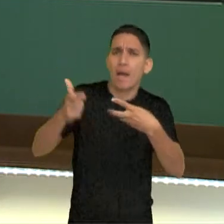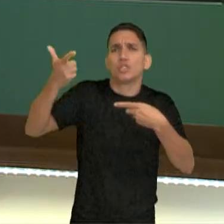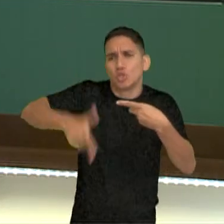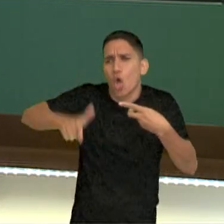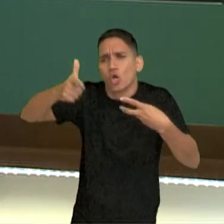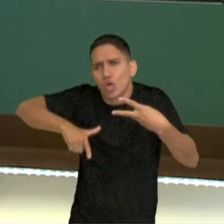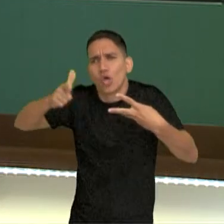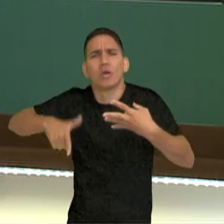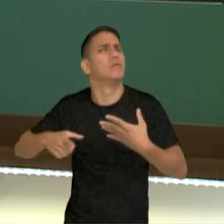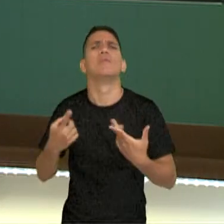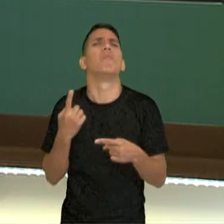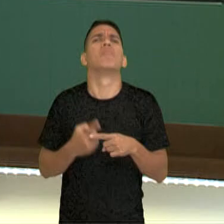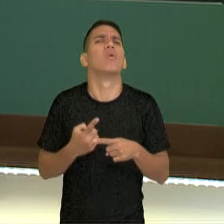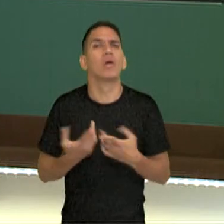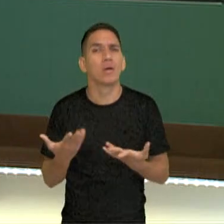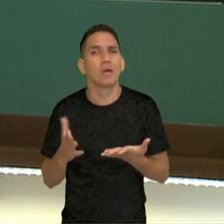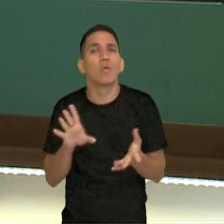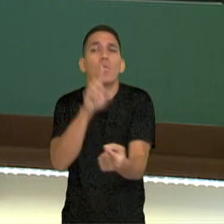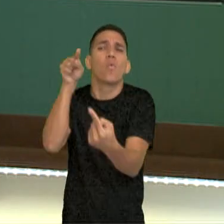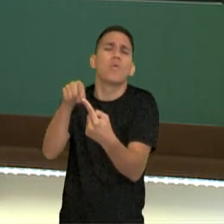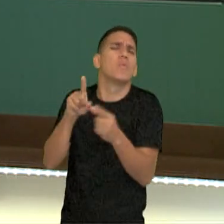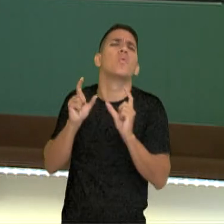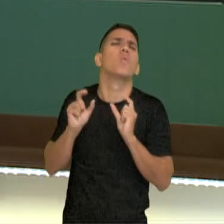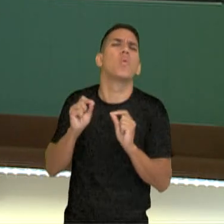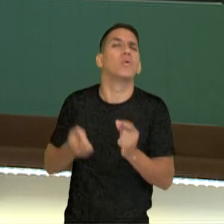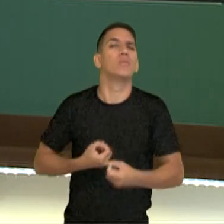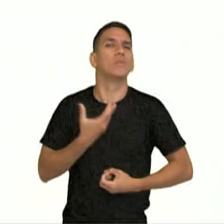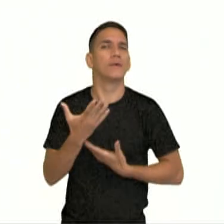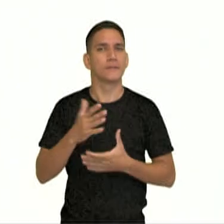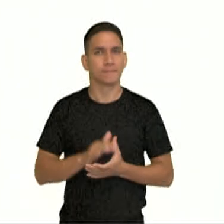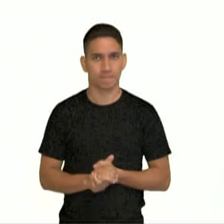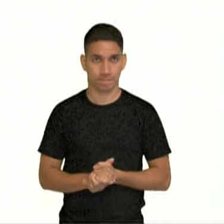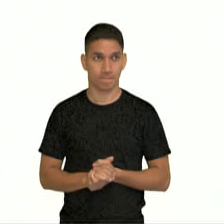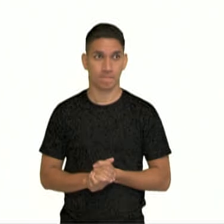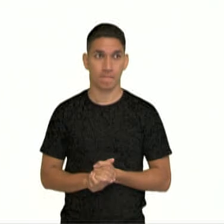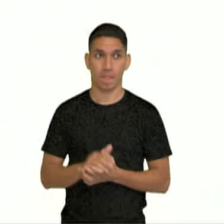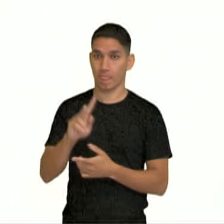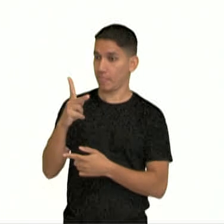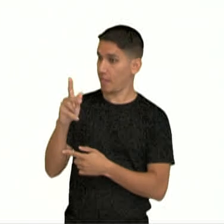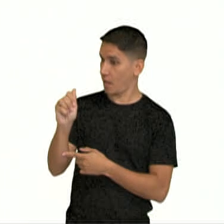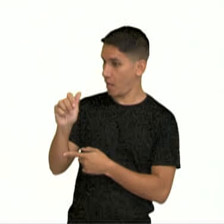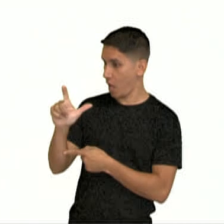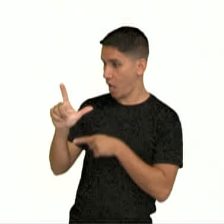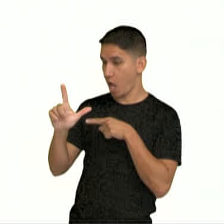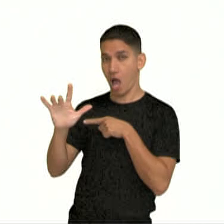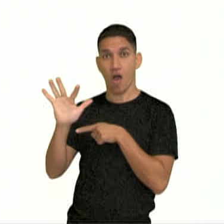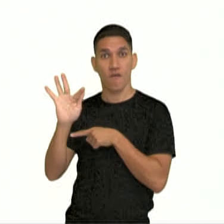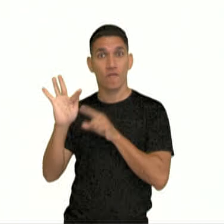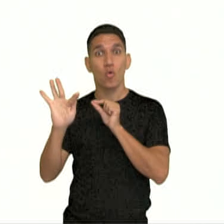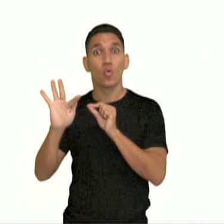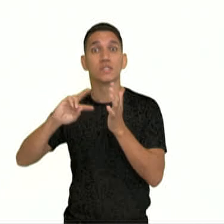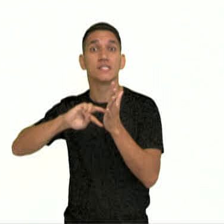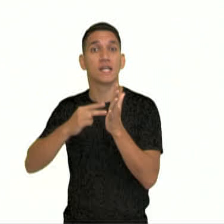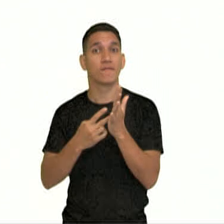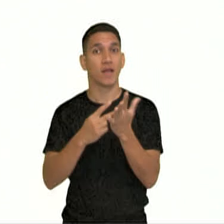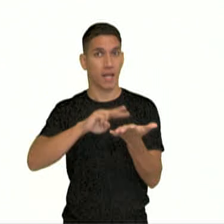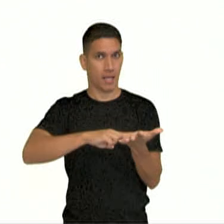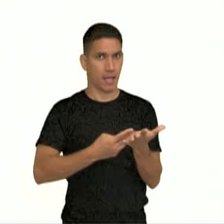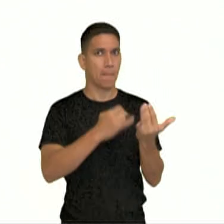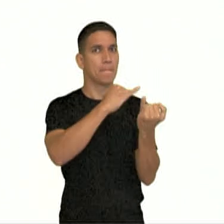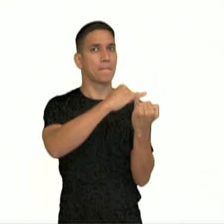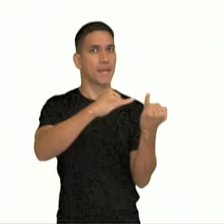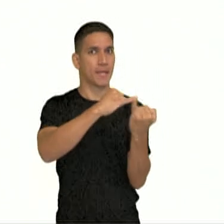Por quê? Qual é o objetivo então desse poema? Half significa metade. Nessa expressão,